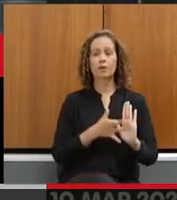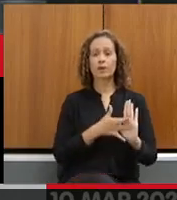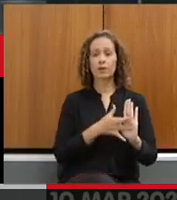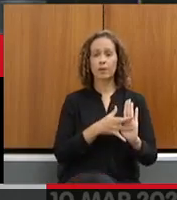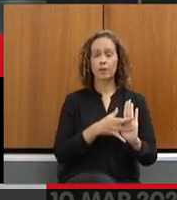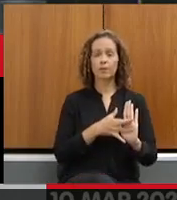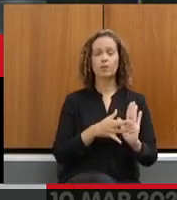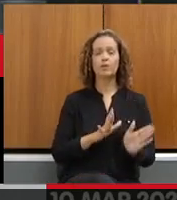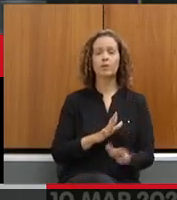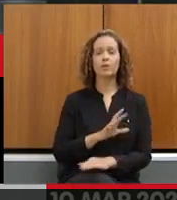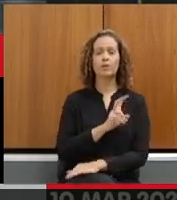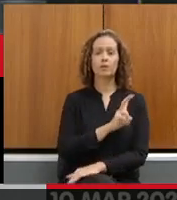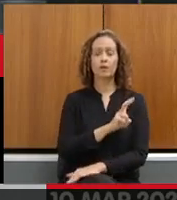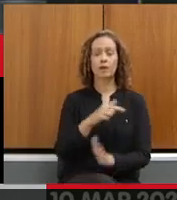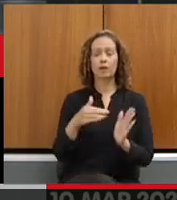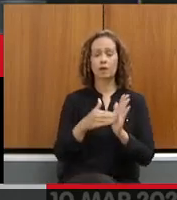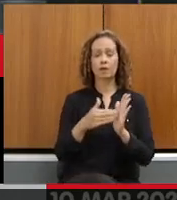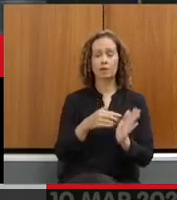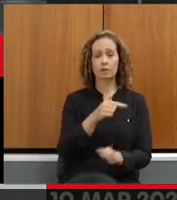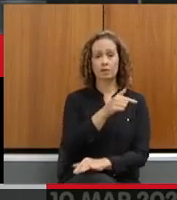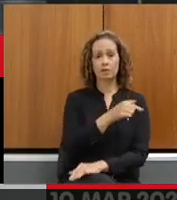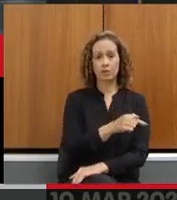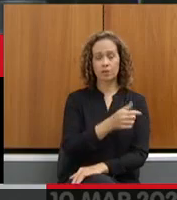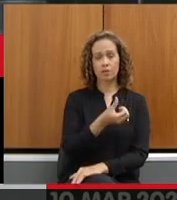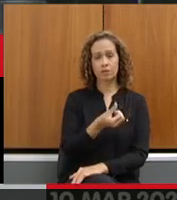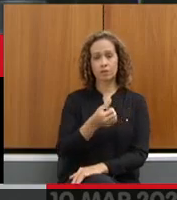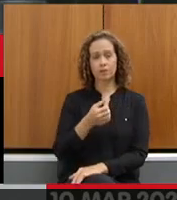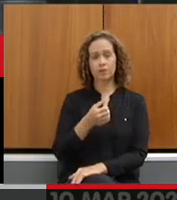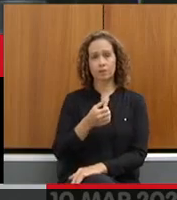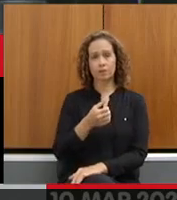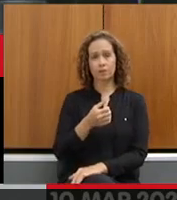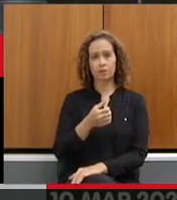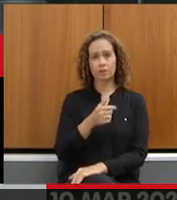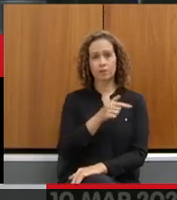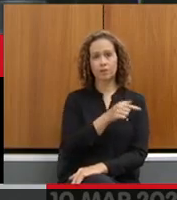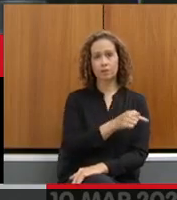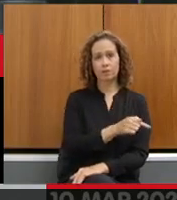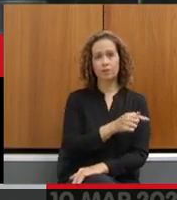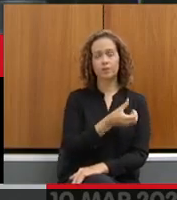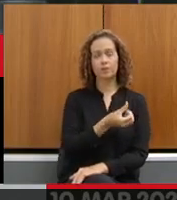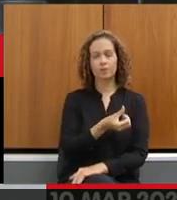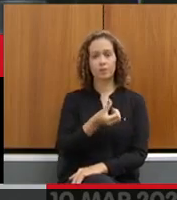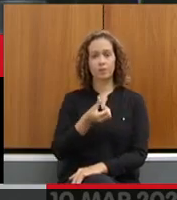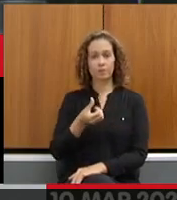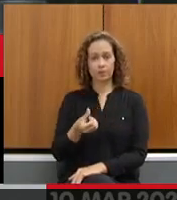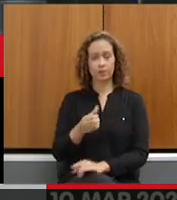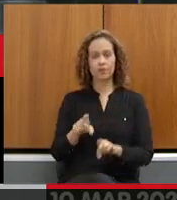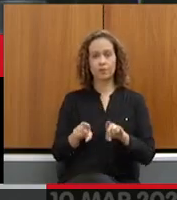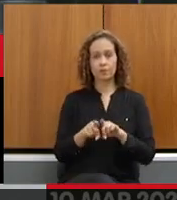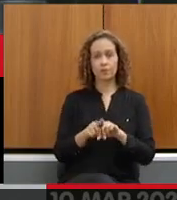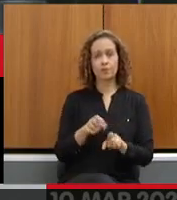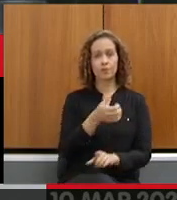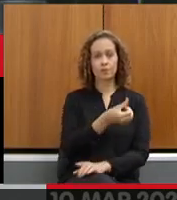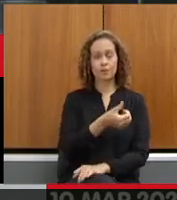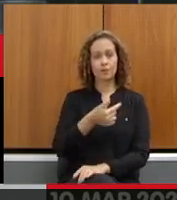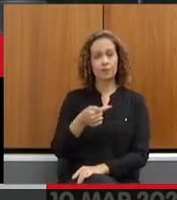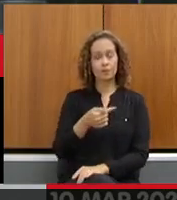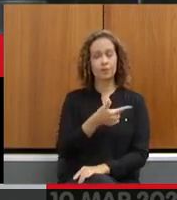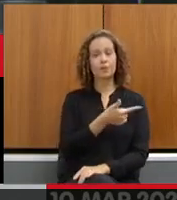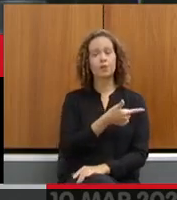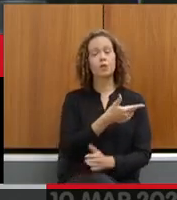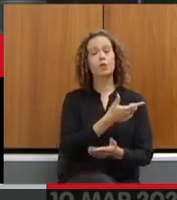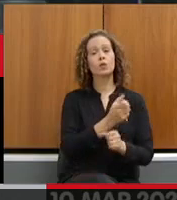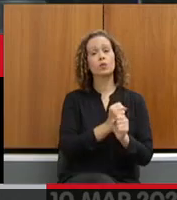7457 a 7474 7466 e 7.467 de 2021